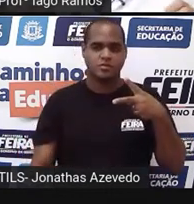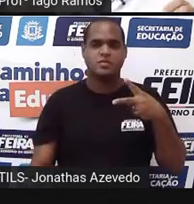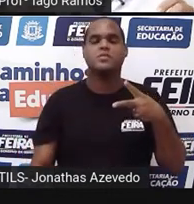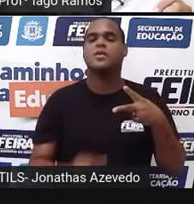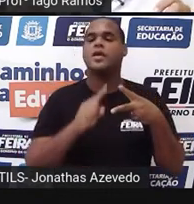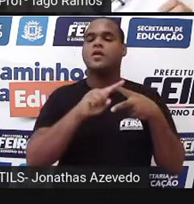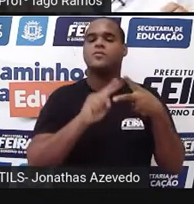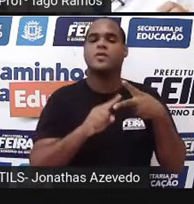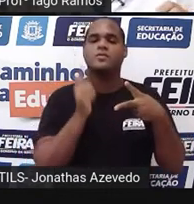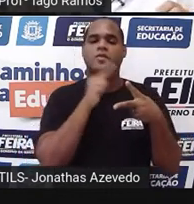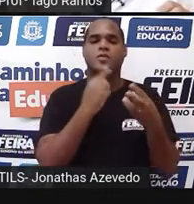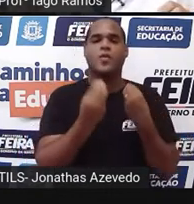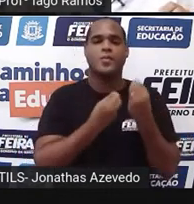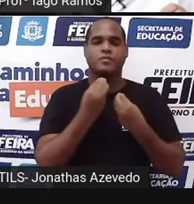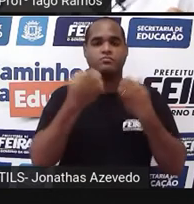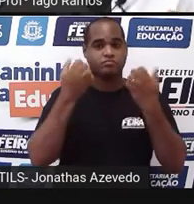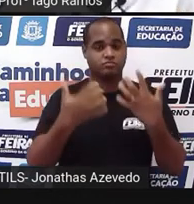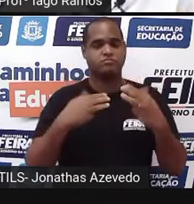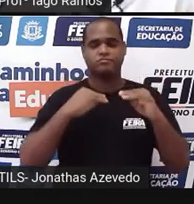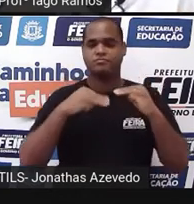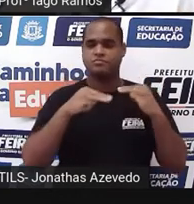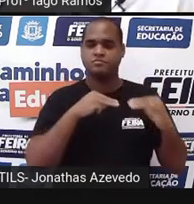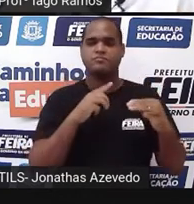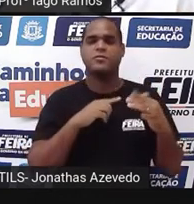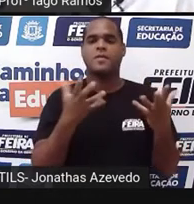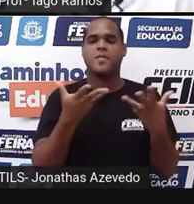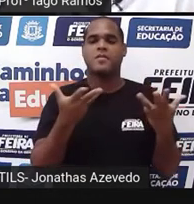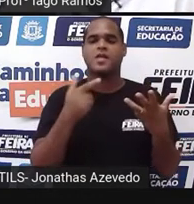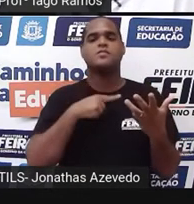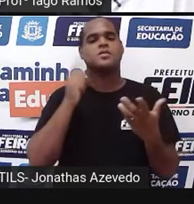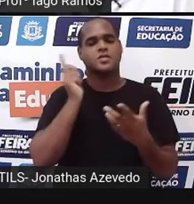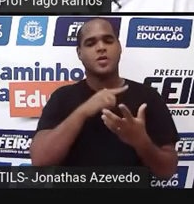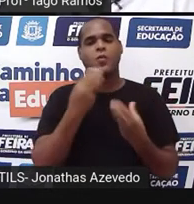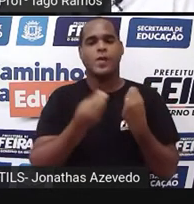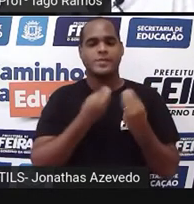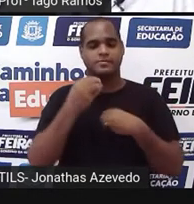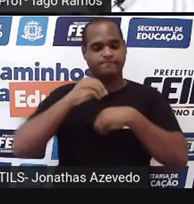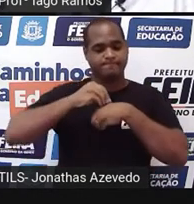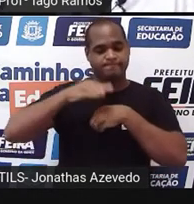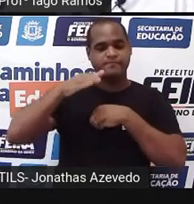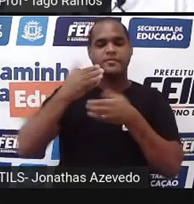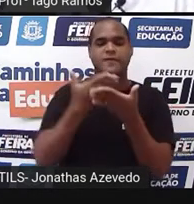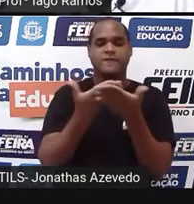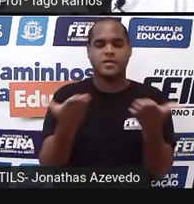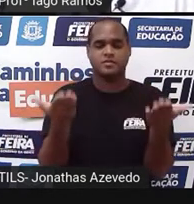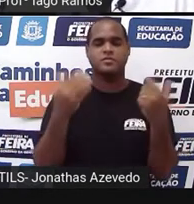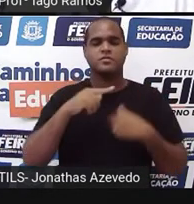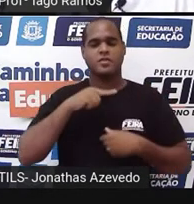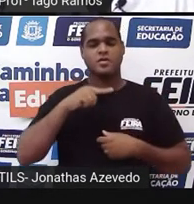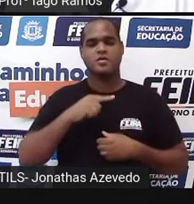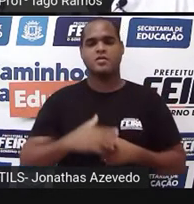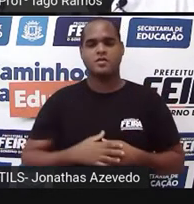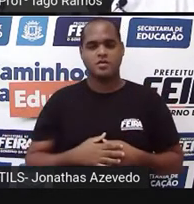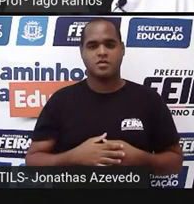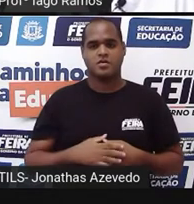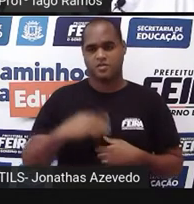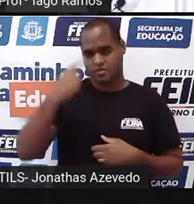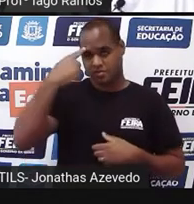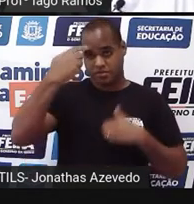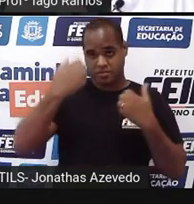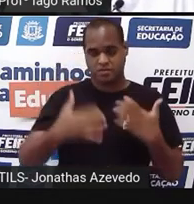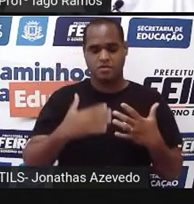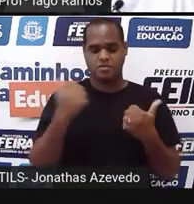e com método Zinho que eu tô trazendo presta aula e esse método é chamado do método da